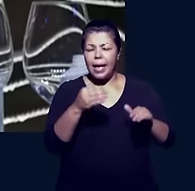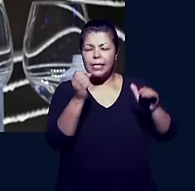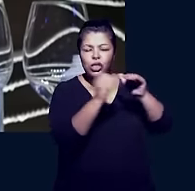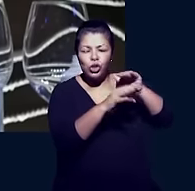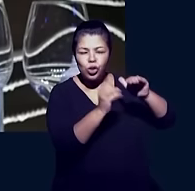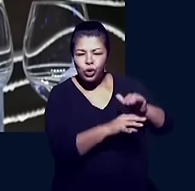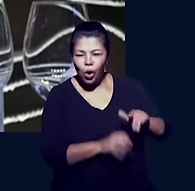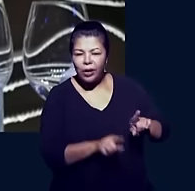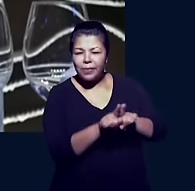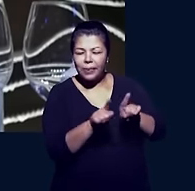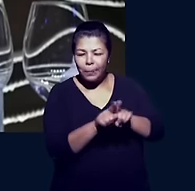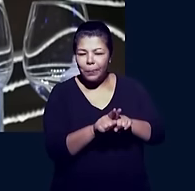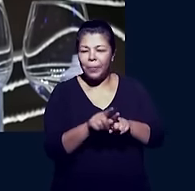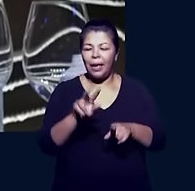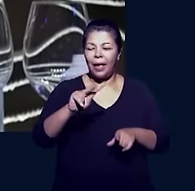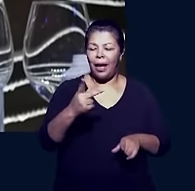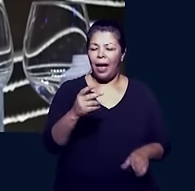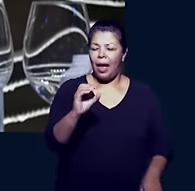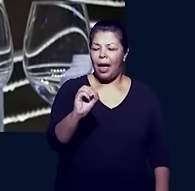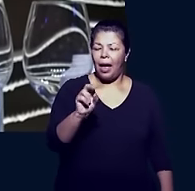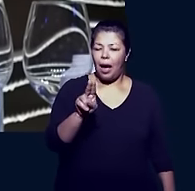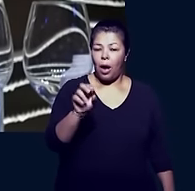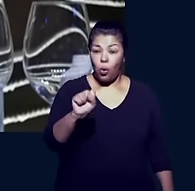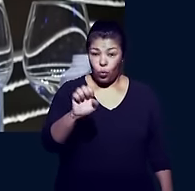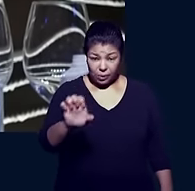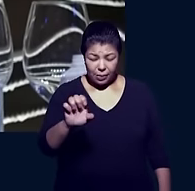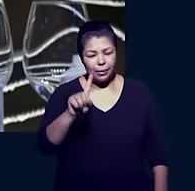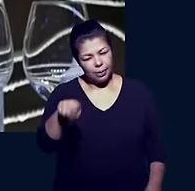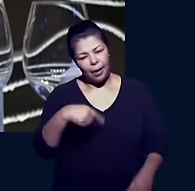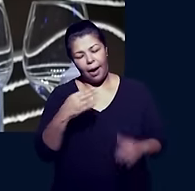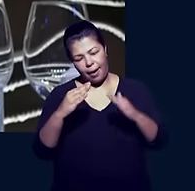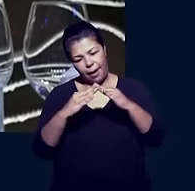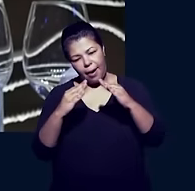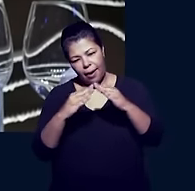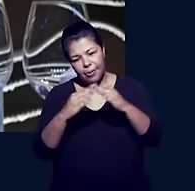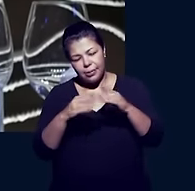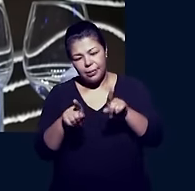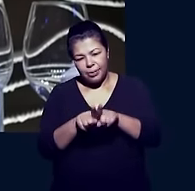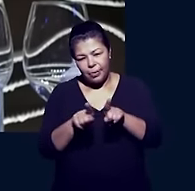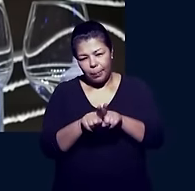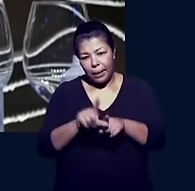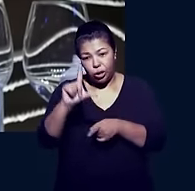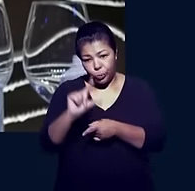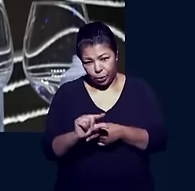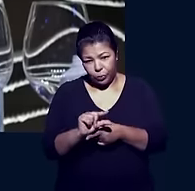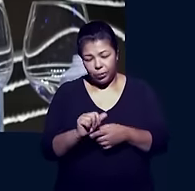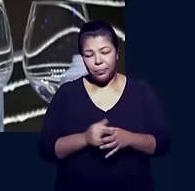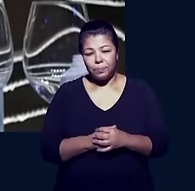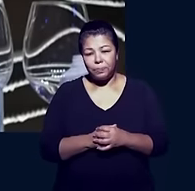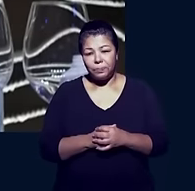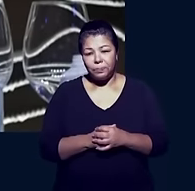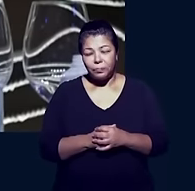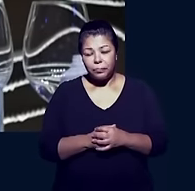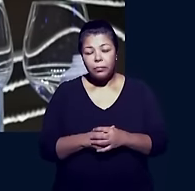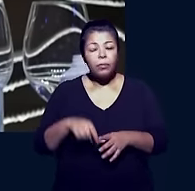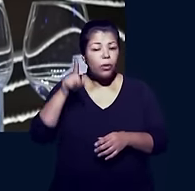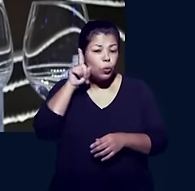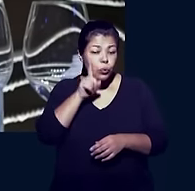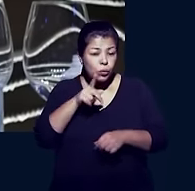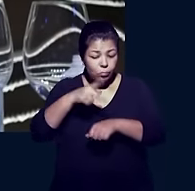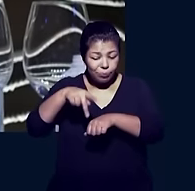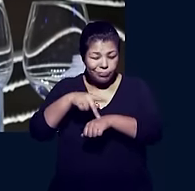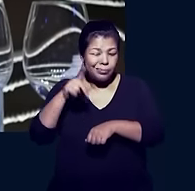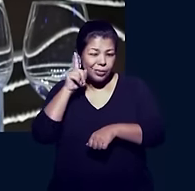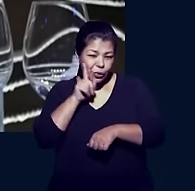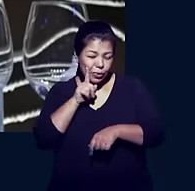baixo com uma demografia muito positiva eh nos Estados Unidos a inflação é basicamente casa defasada pelos pelos